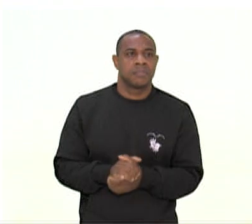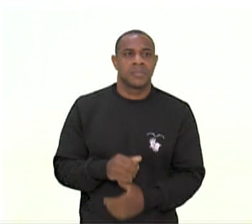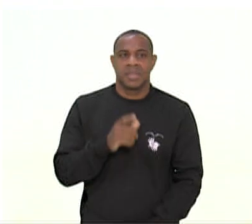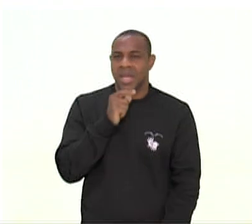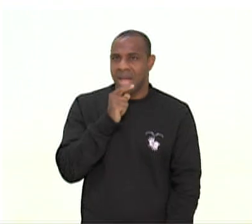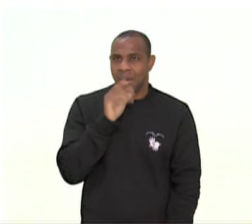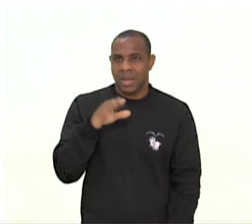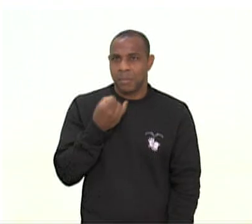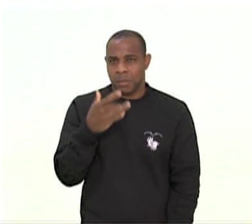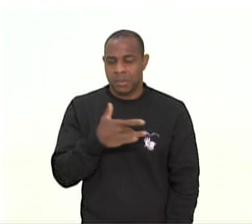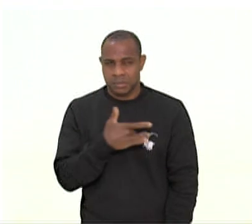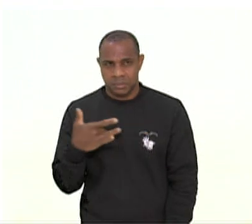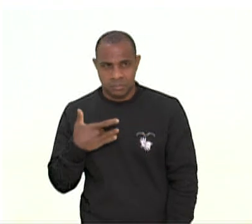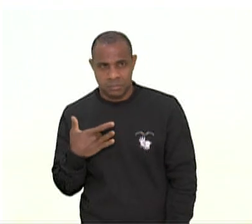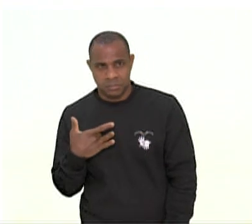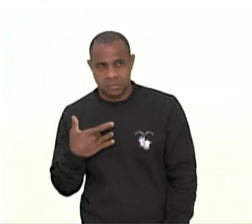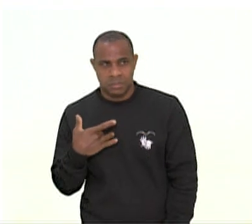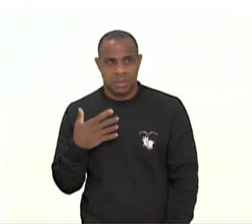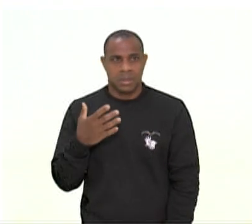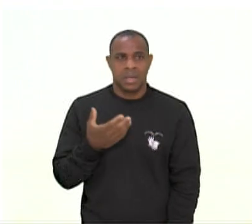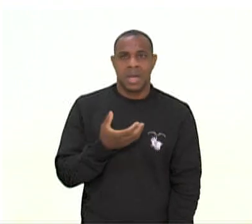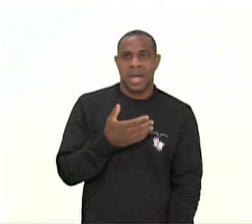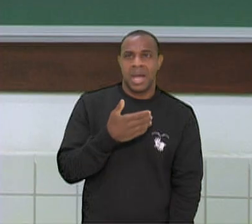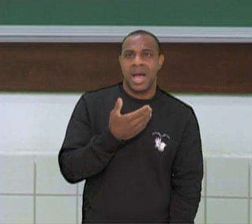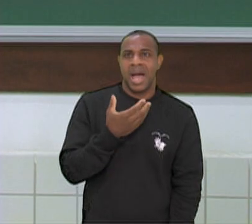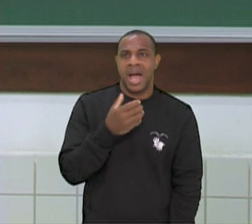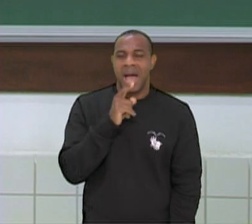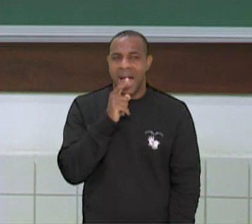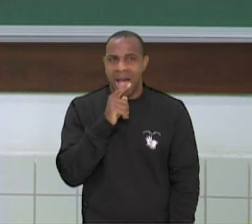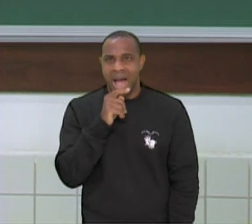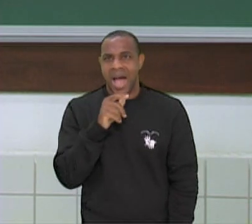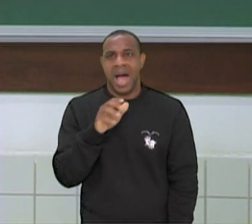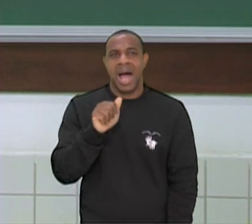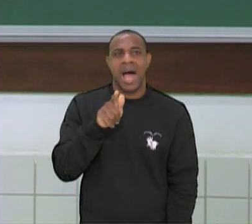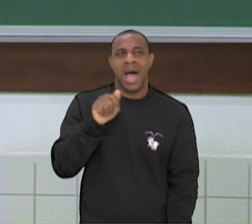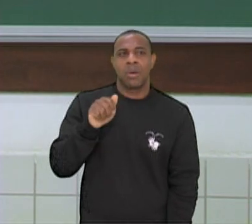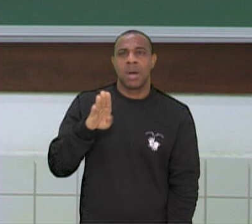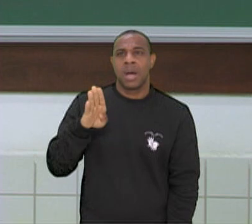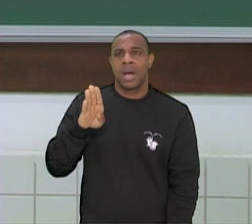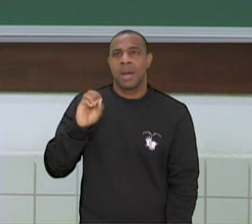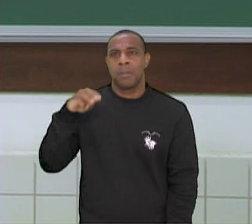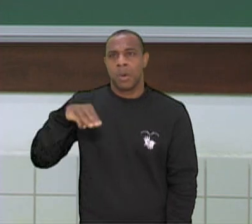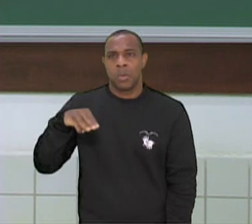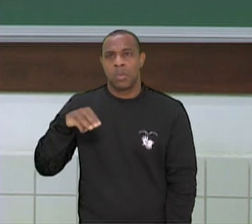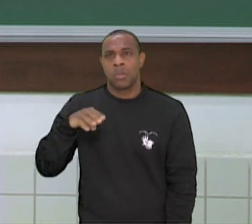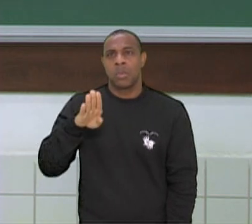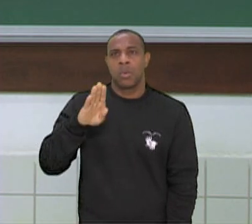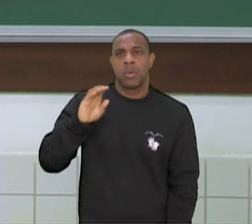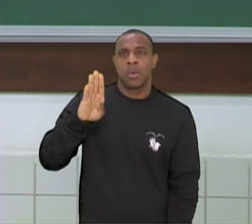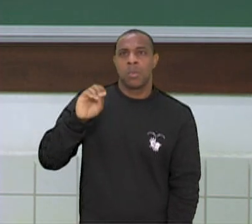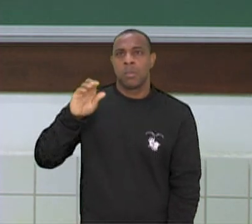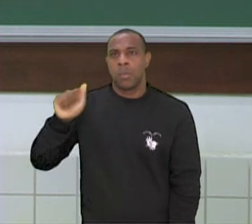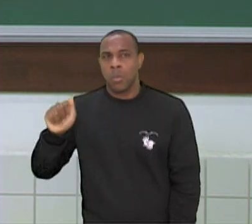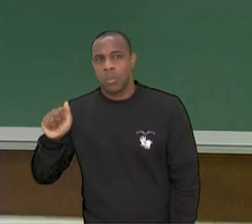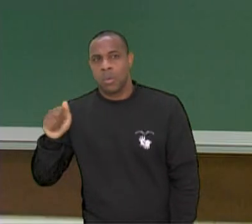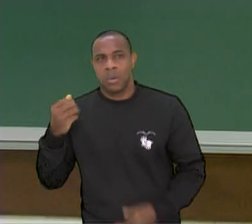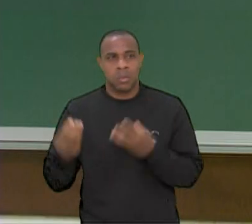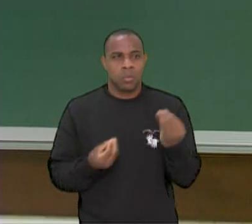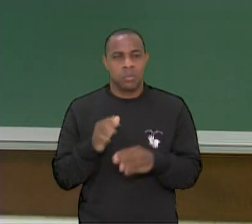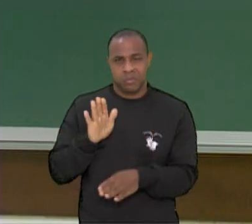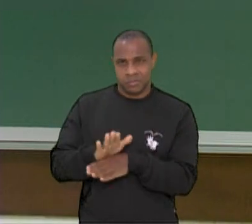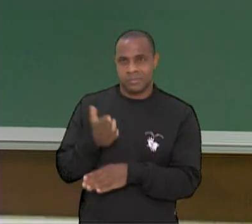bom para a saúde? Água é boa? A água é boa? E aí? Ai, que difícil, né? Vamos lá, vou ajudar